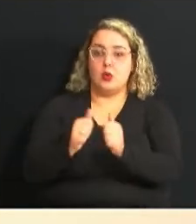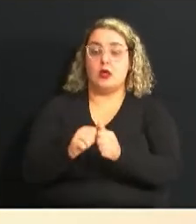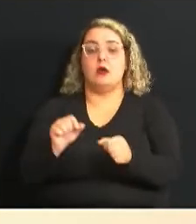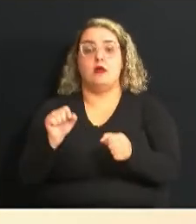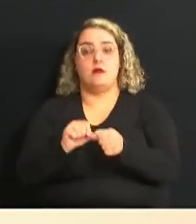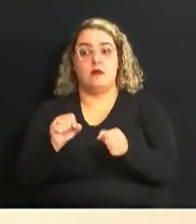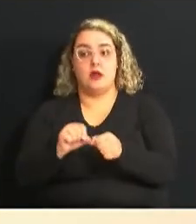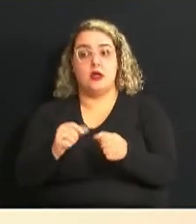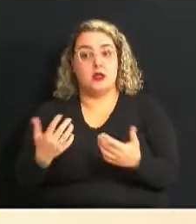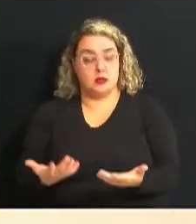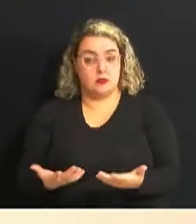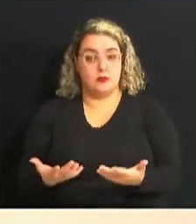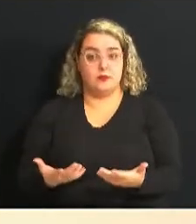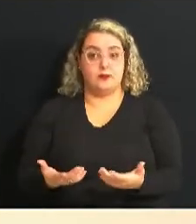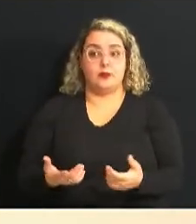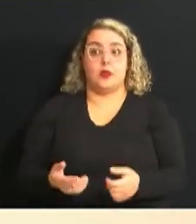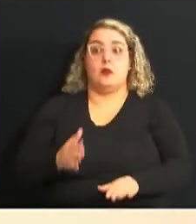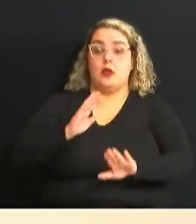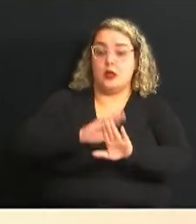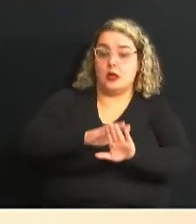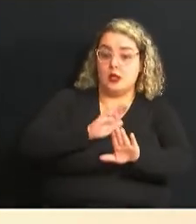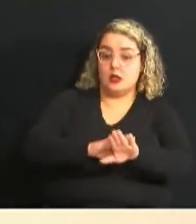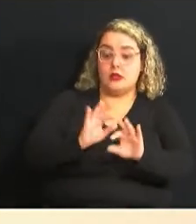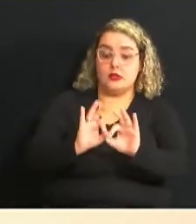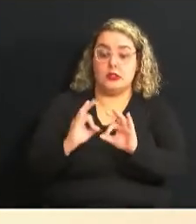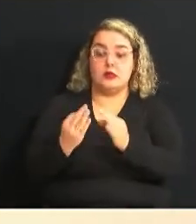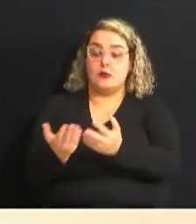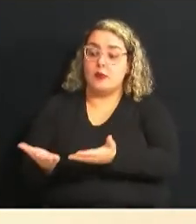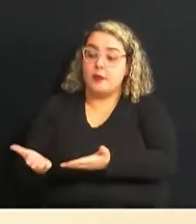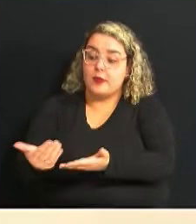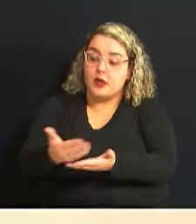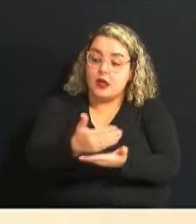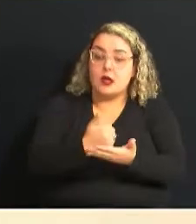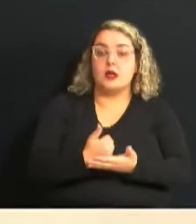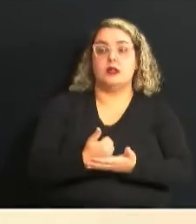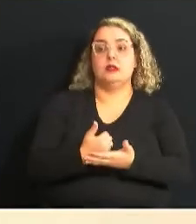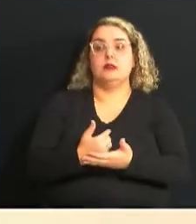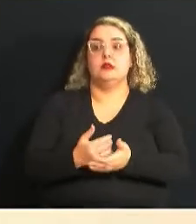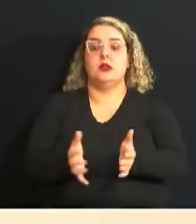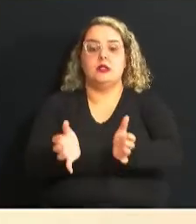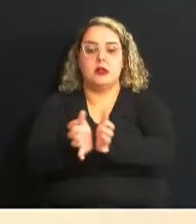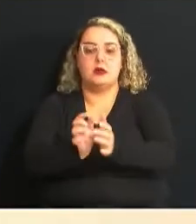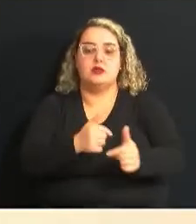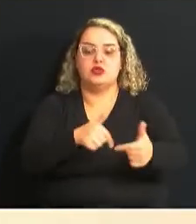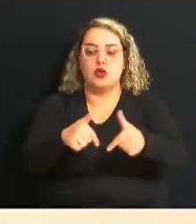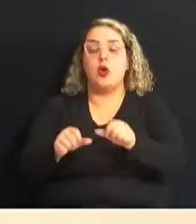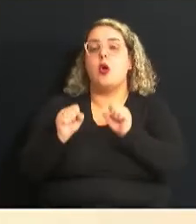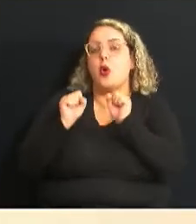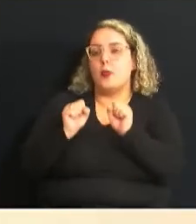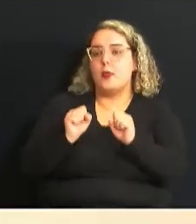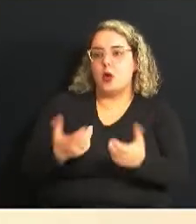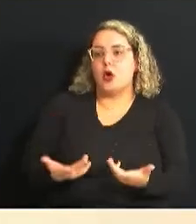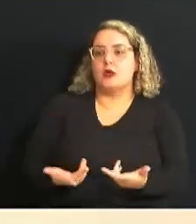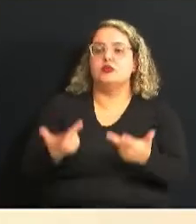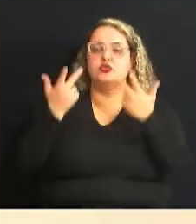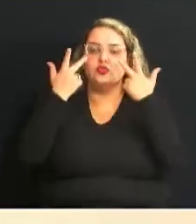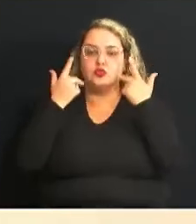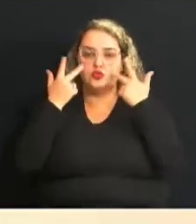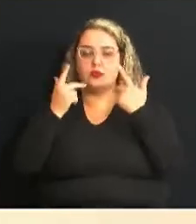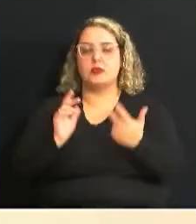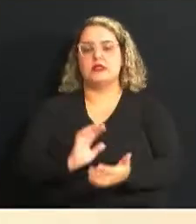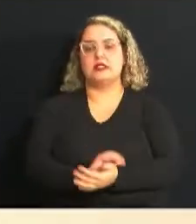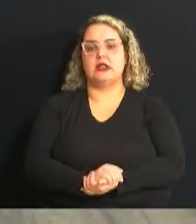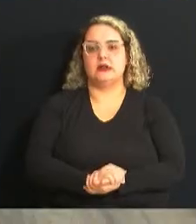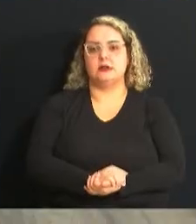que as atribuições das famílias acolhedoras, das equipes de trabalho possam ser normatizadas.